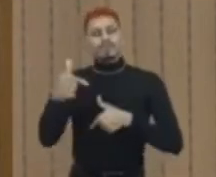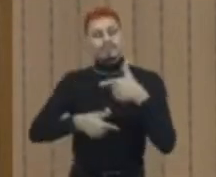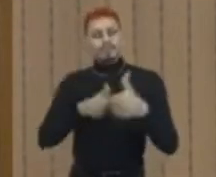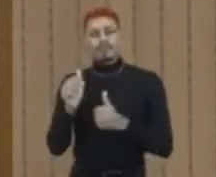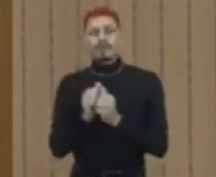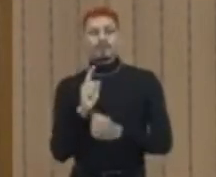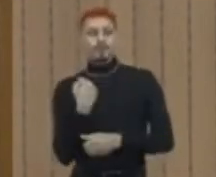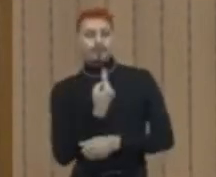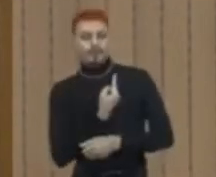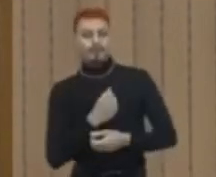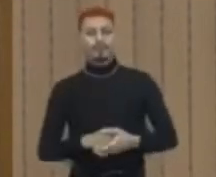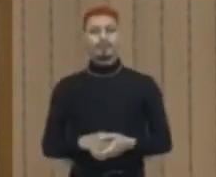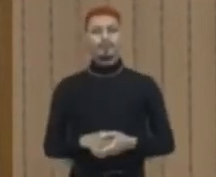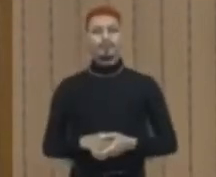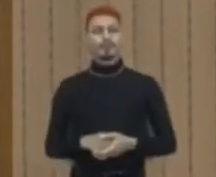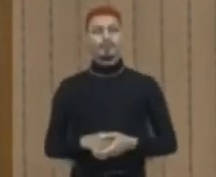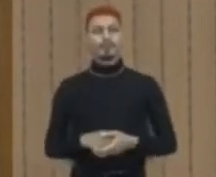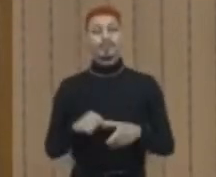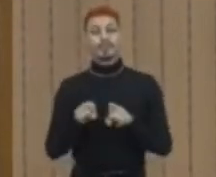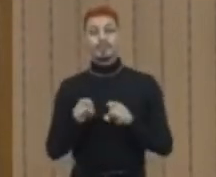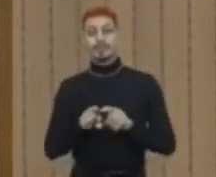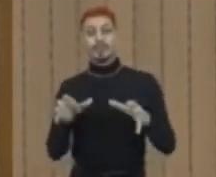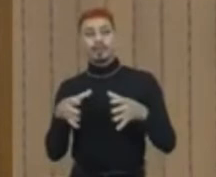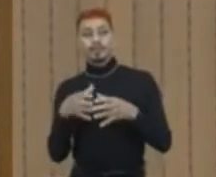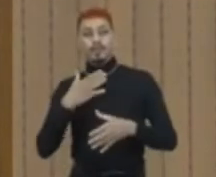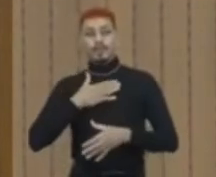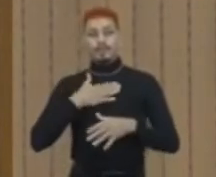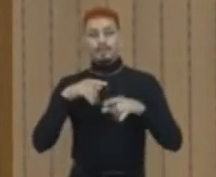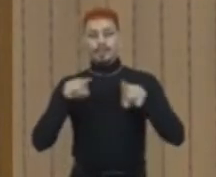conseguisse tocar todos esses projetos. Também equipe especialmente